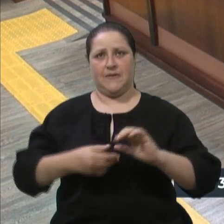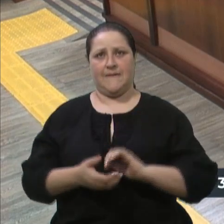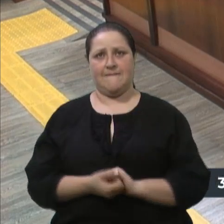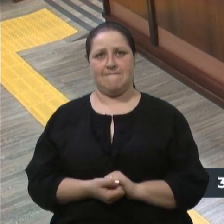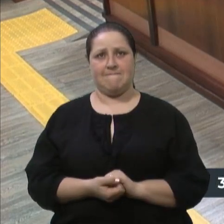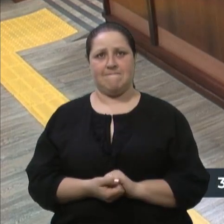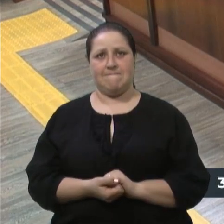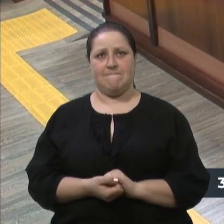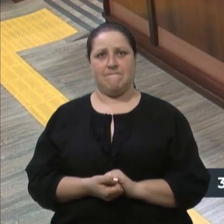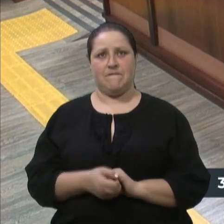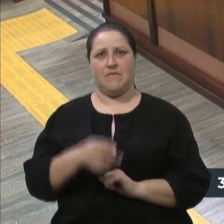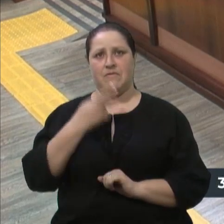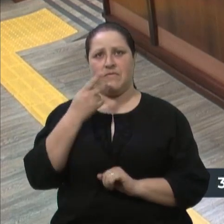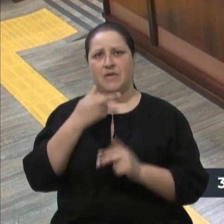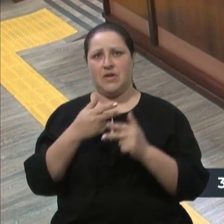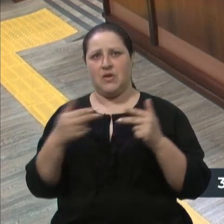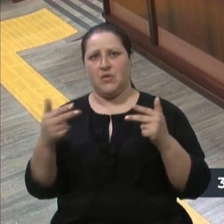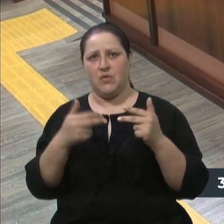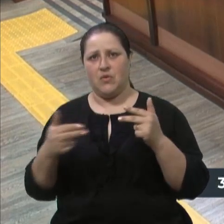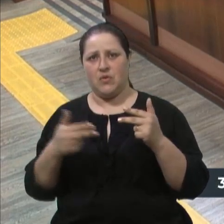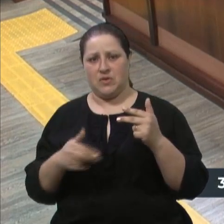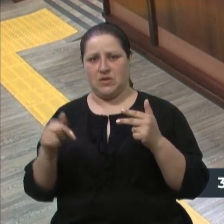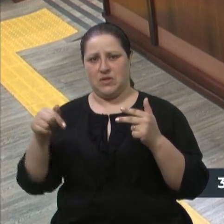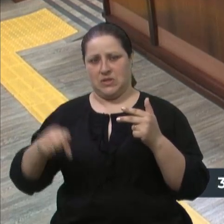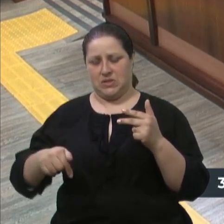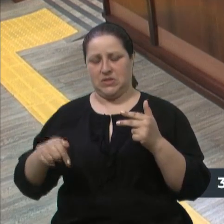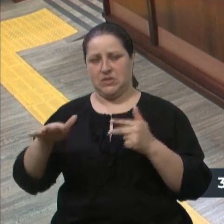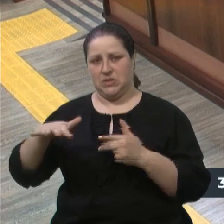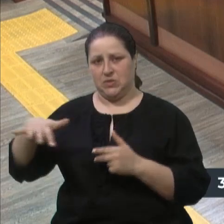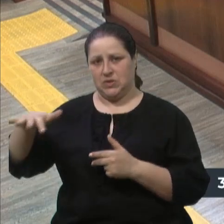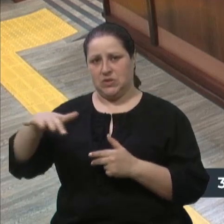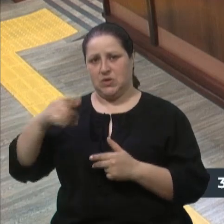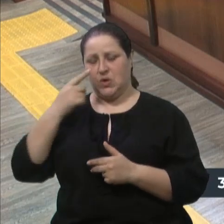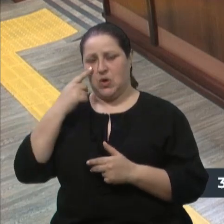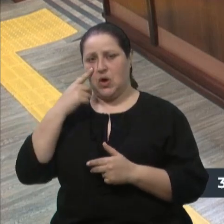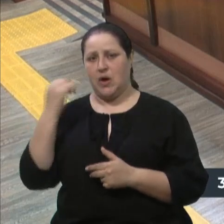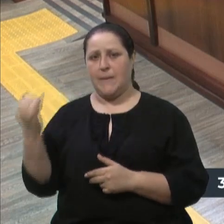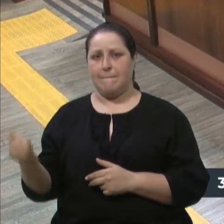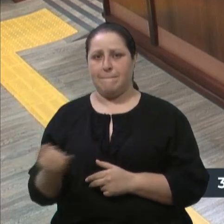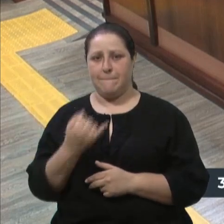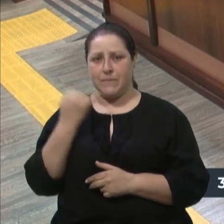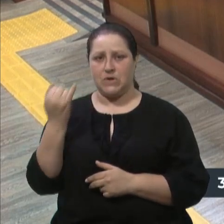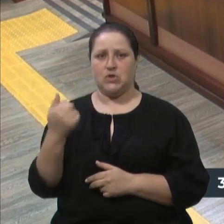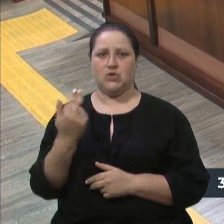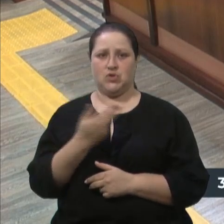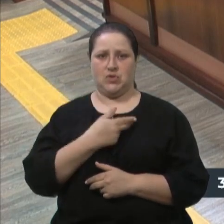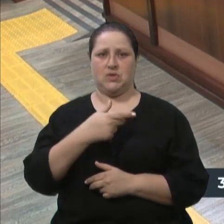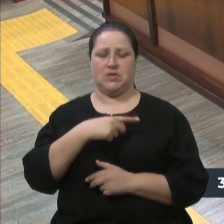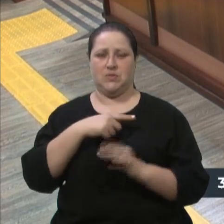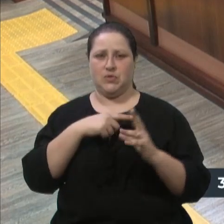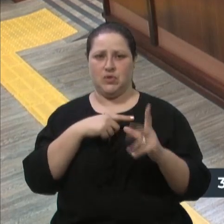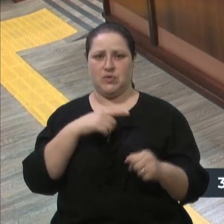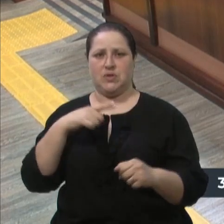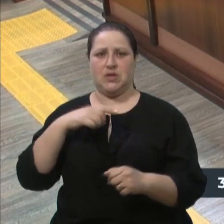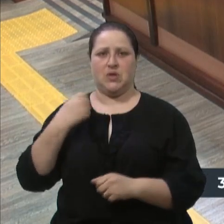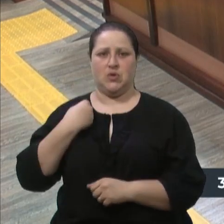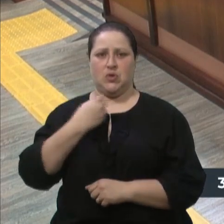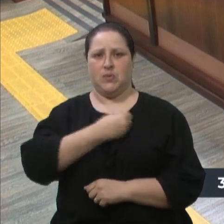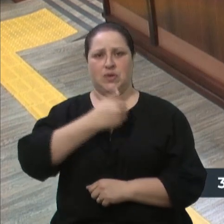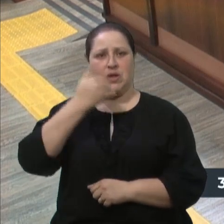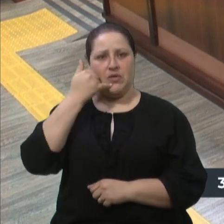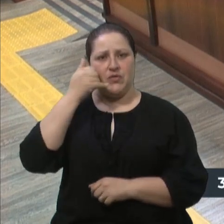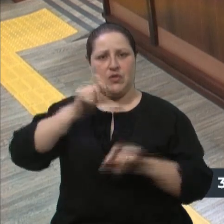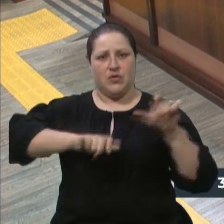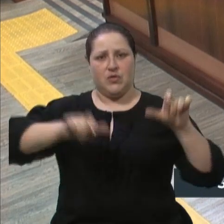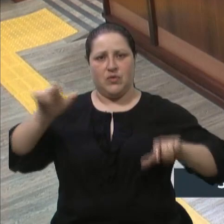algumas situações aqui, porque é muito importante, todos nós temos aqui os telefones dos secretários